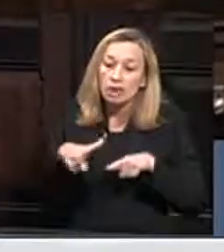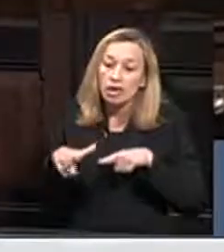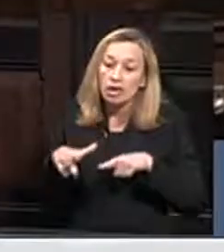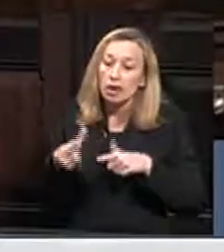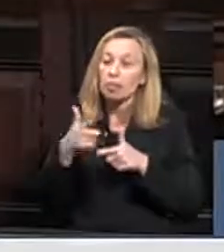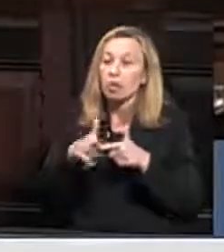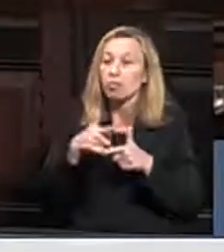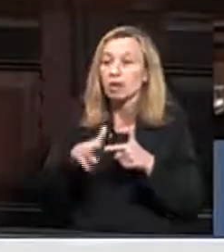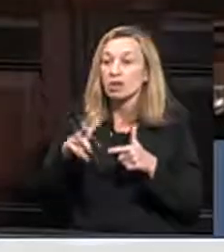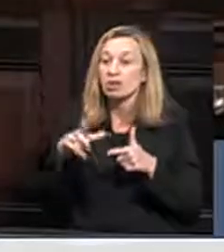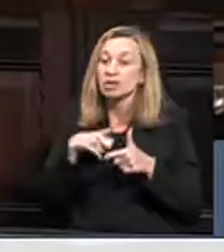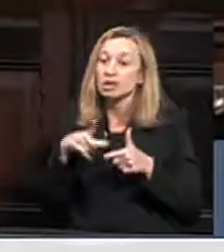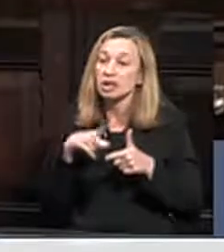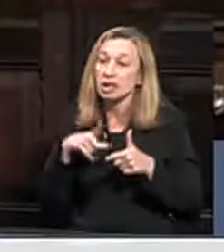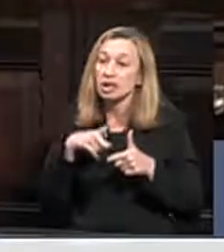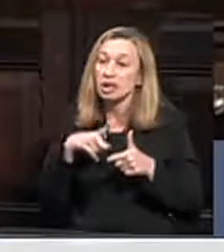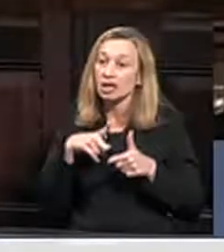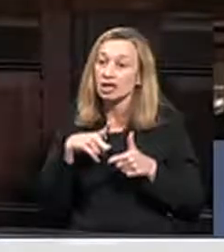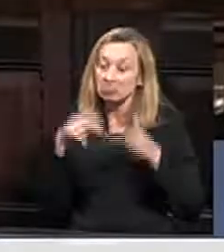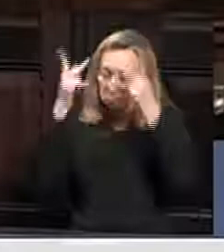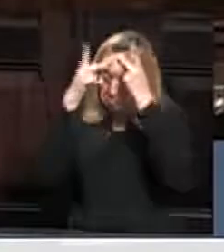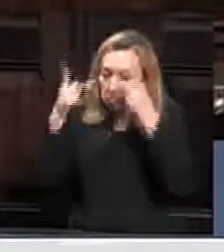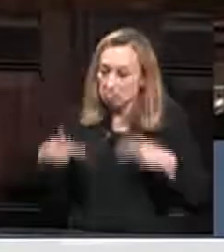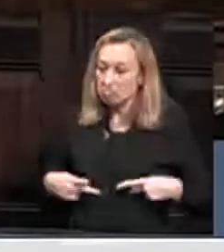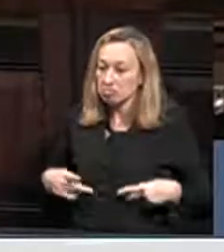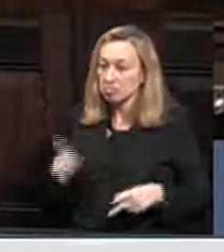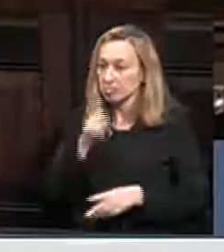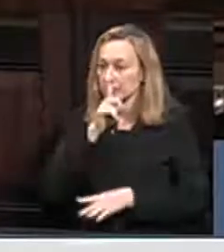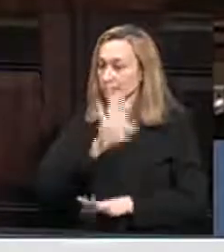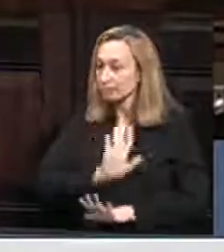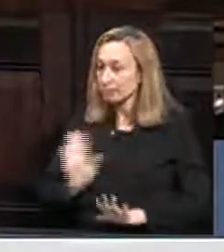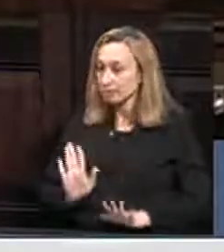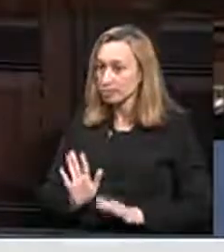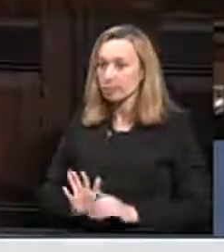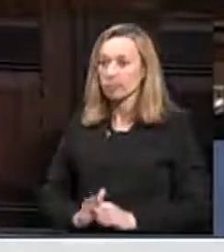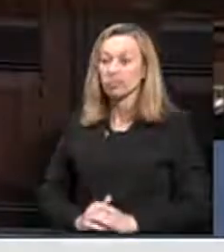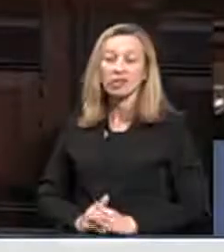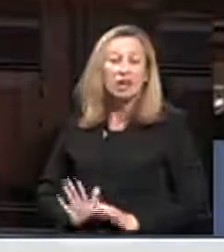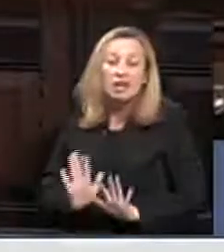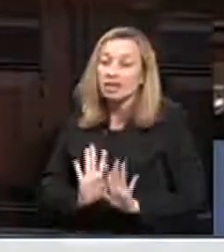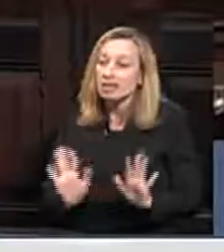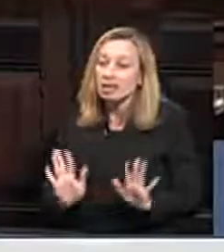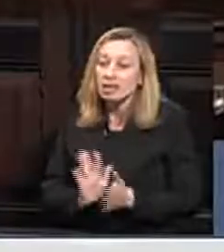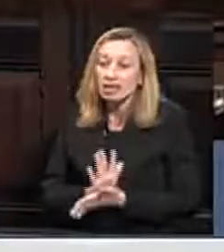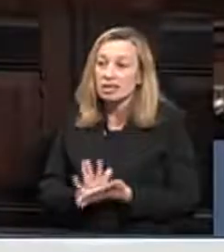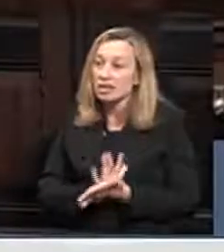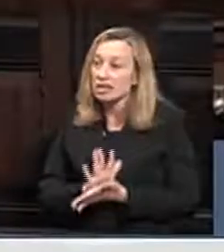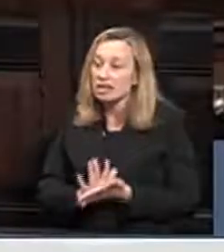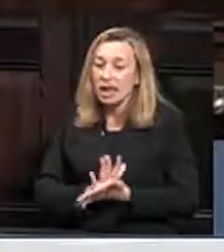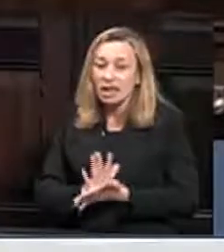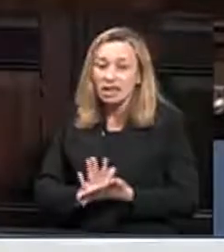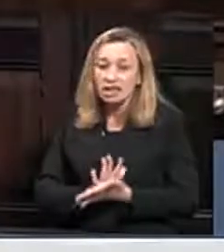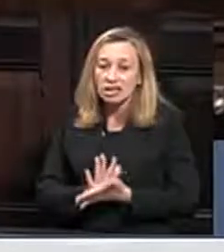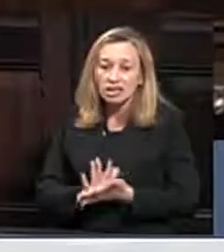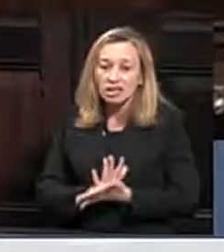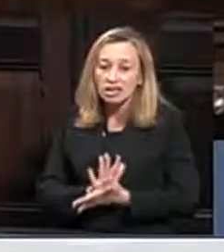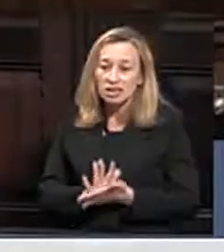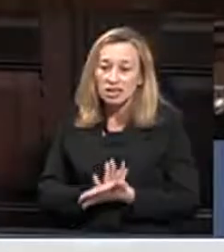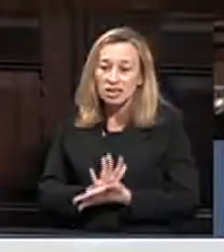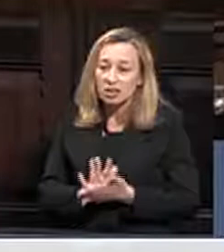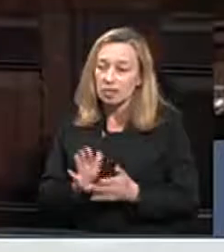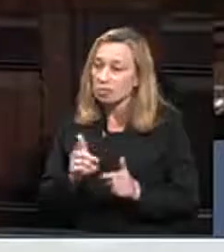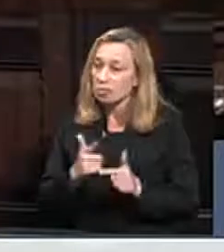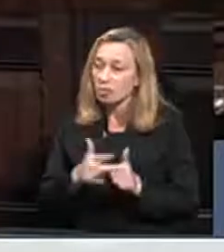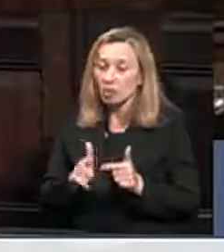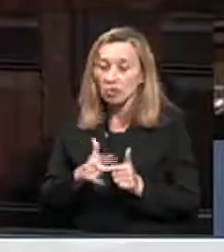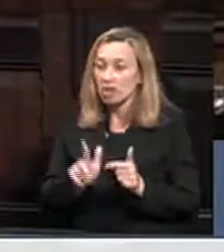uma decisão individual. E nada pessoal, nada pessoal.